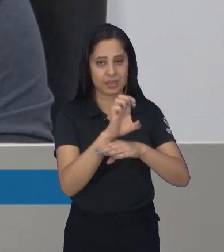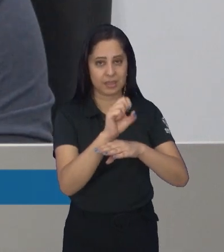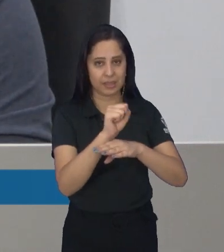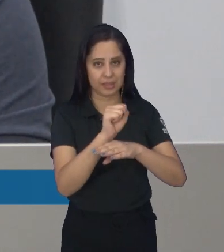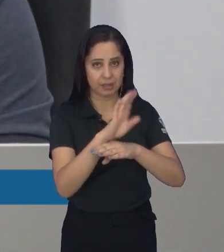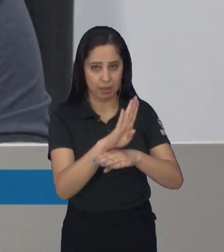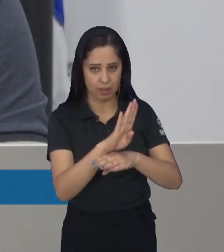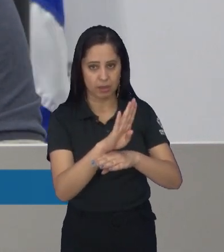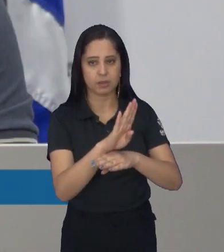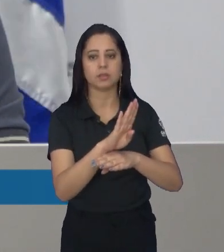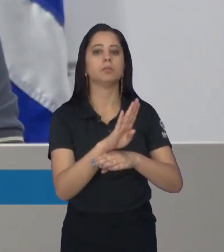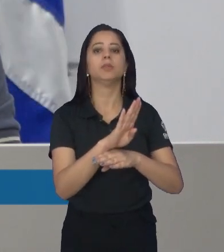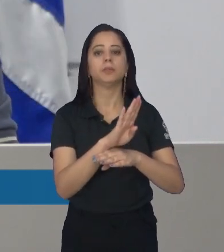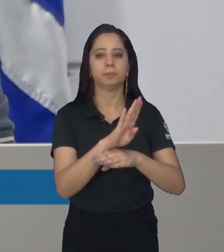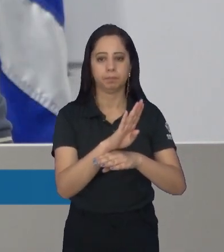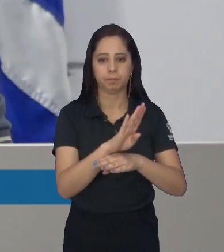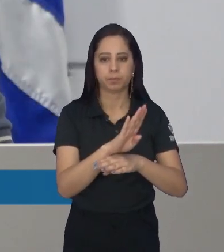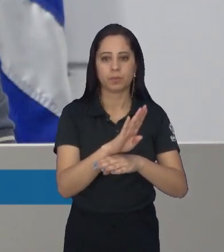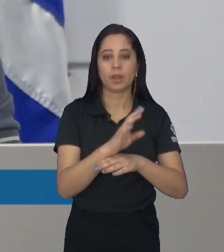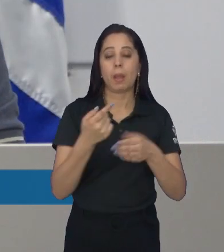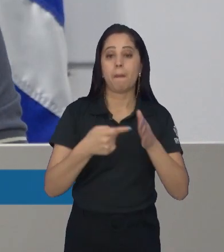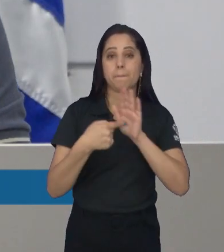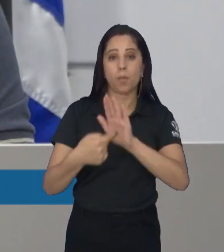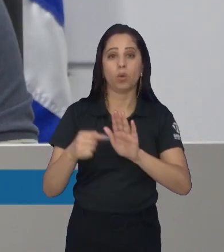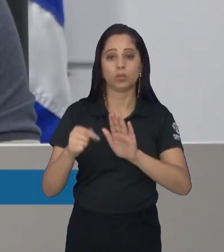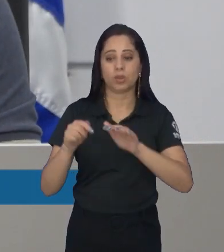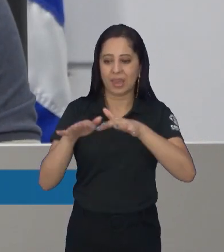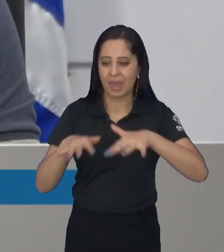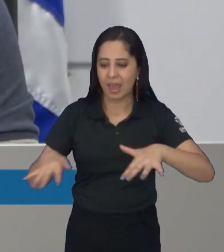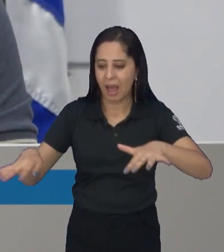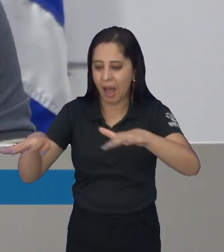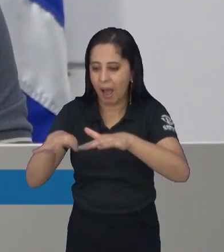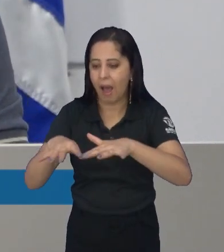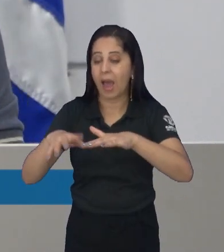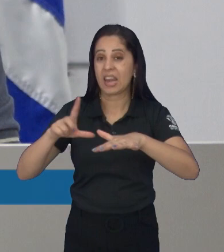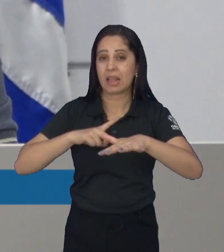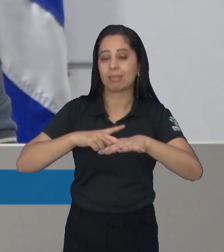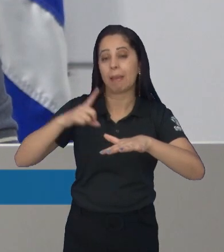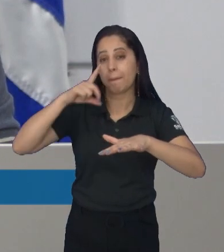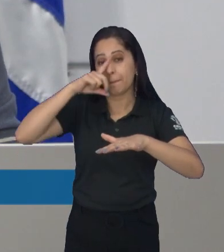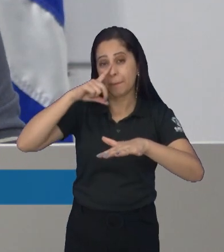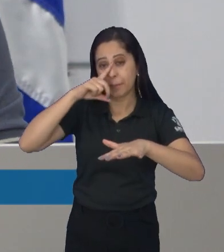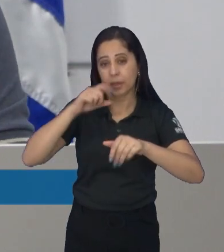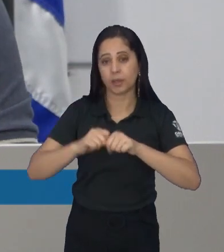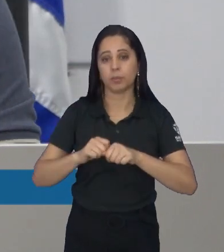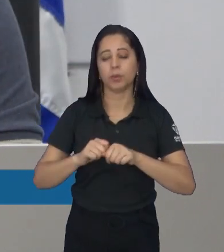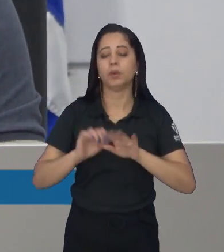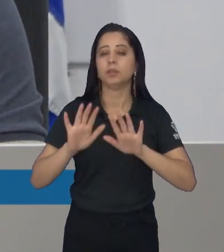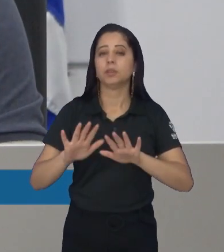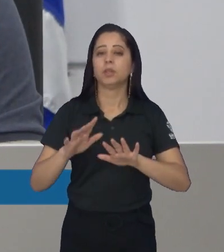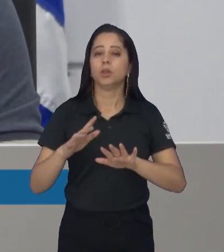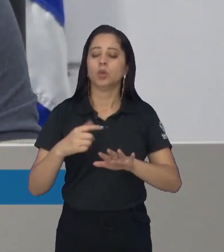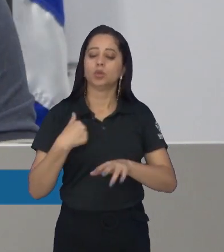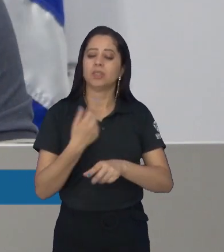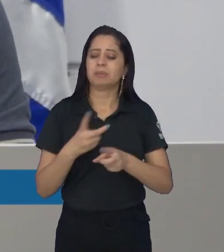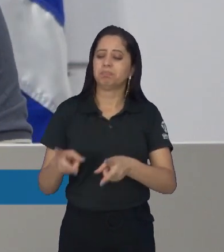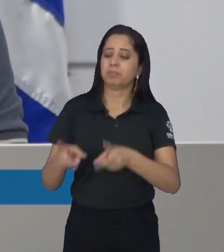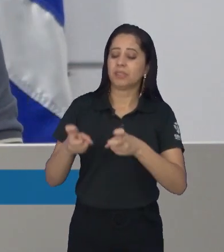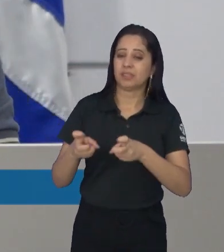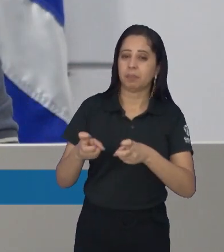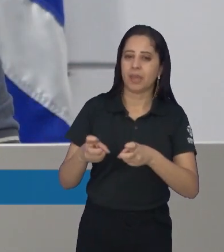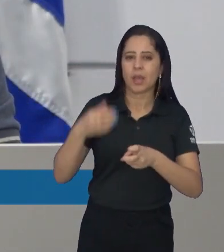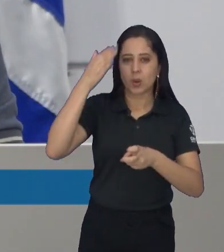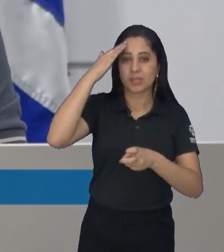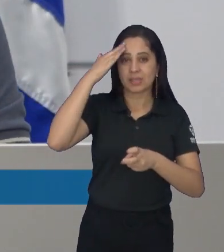que foram feitas da Revap mostravam as áreas de influência direta e indireta e o que nós fizemos com todas as áreas livres que